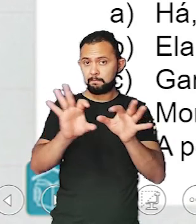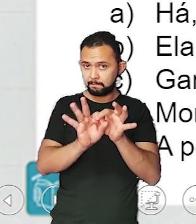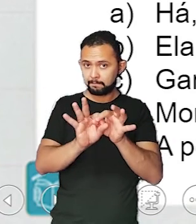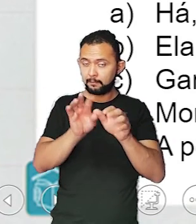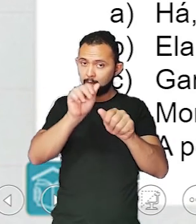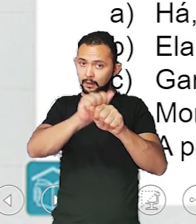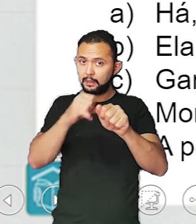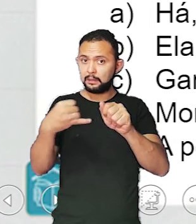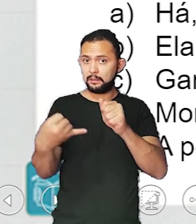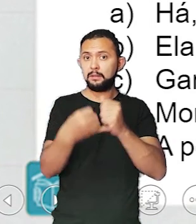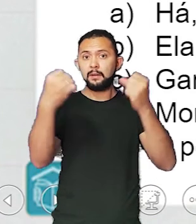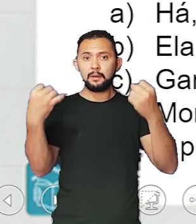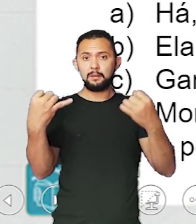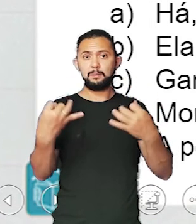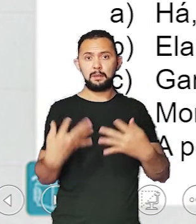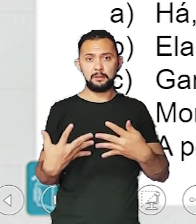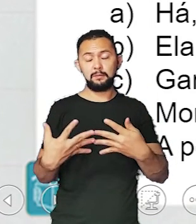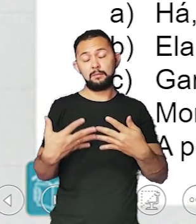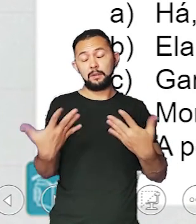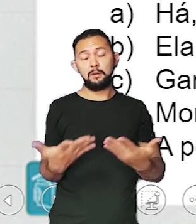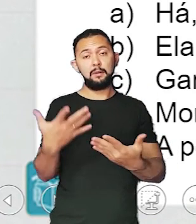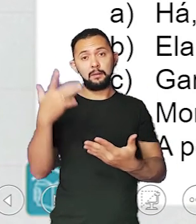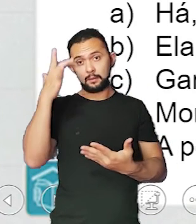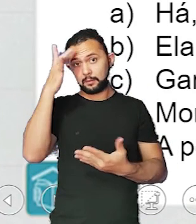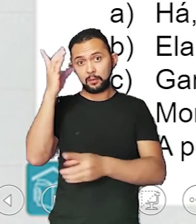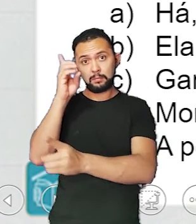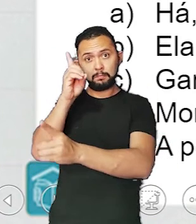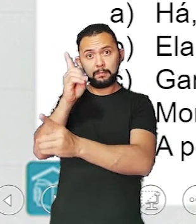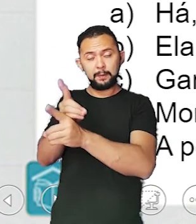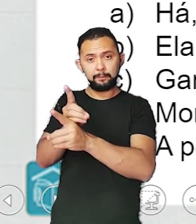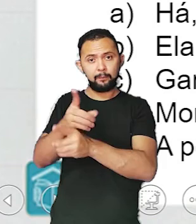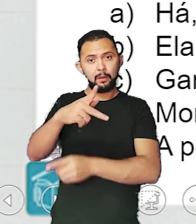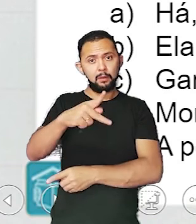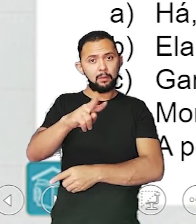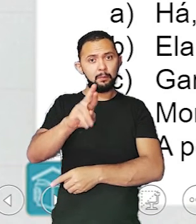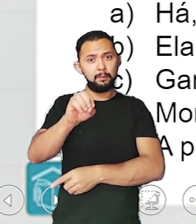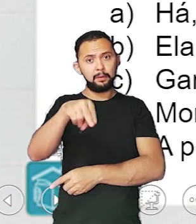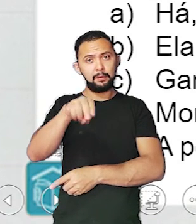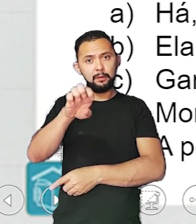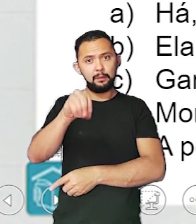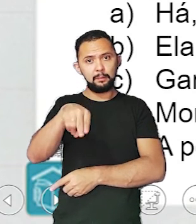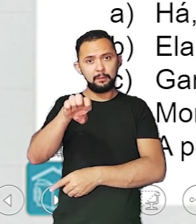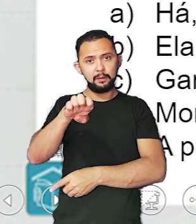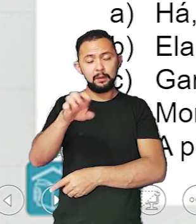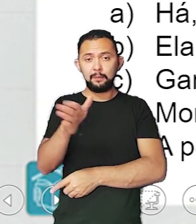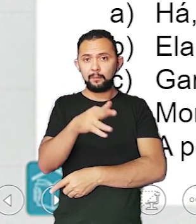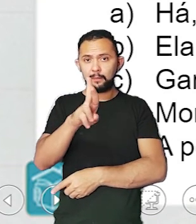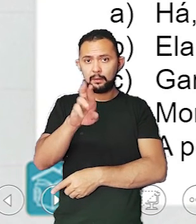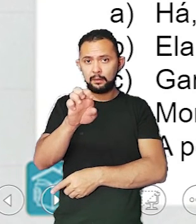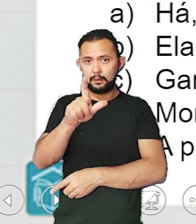adjetiva explicativa. Ou seja, ele quer que você ache o pronome relativo igual nesse daqui,